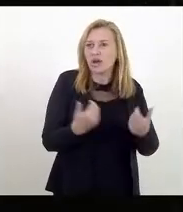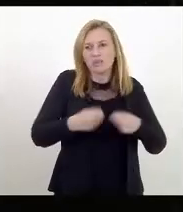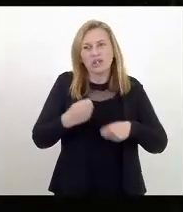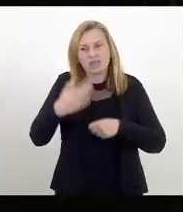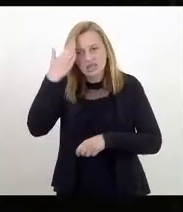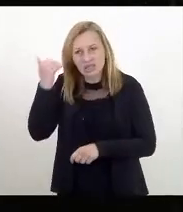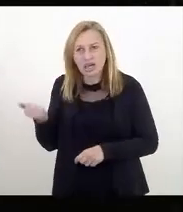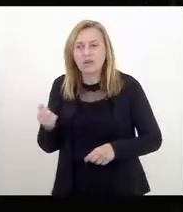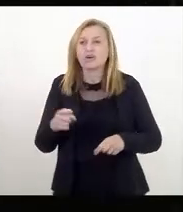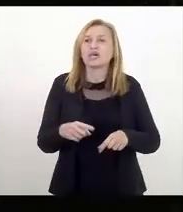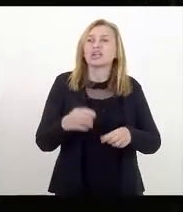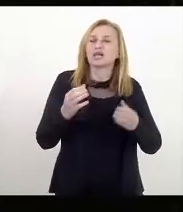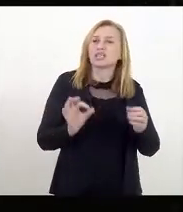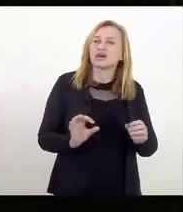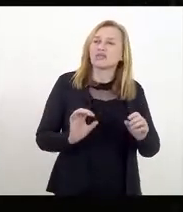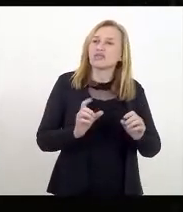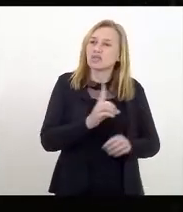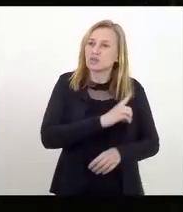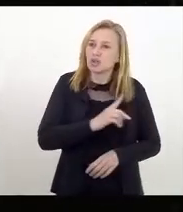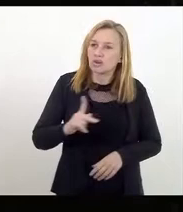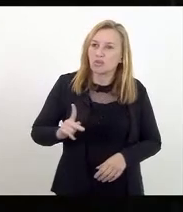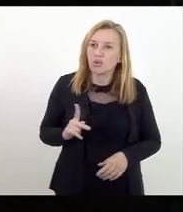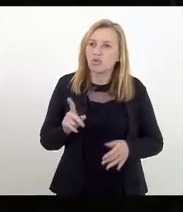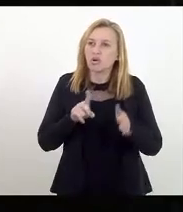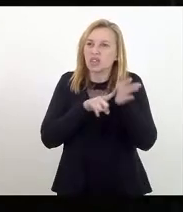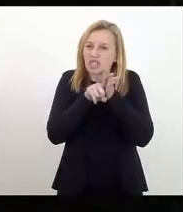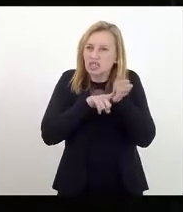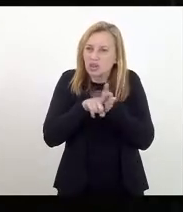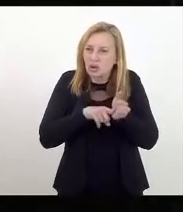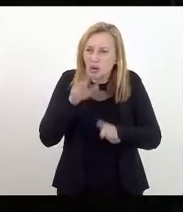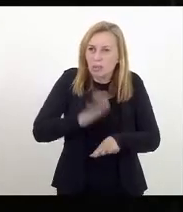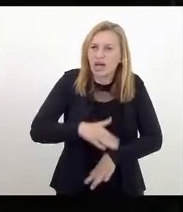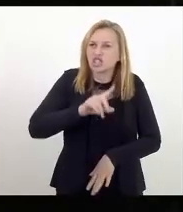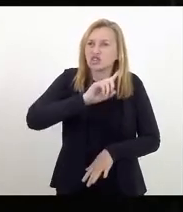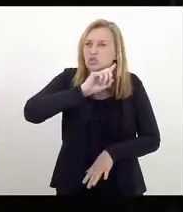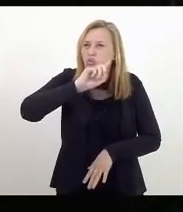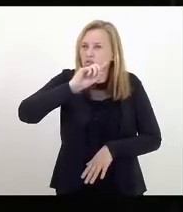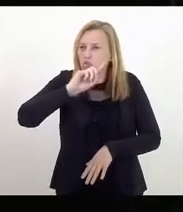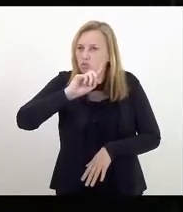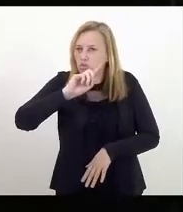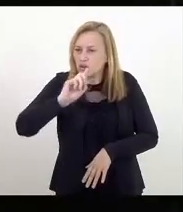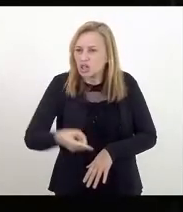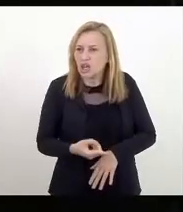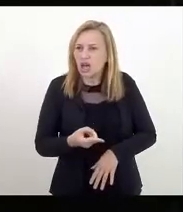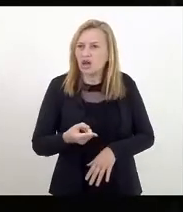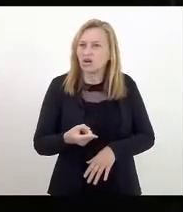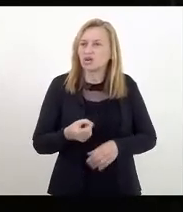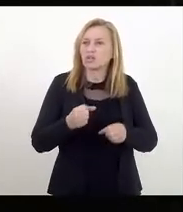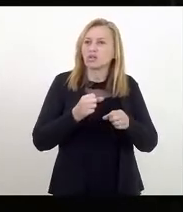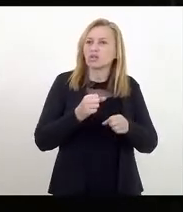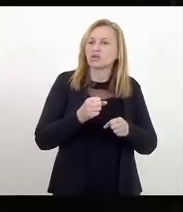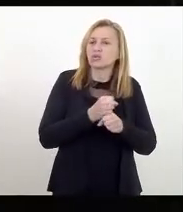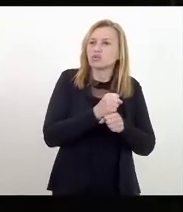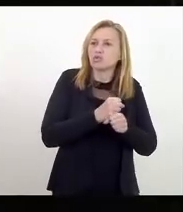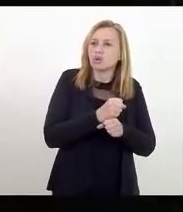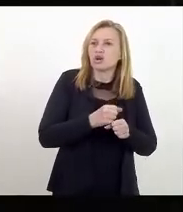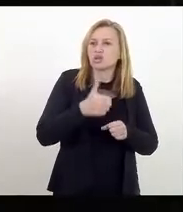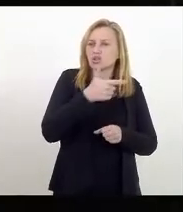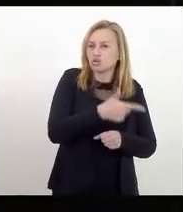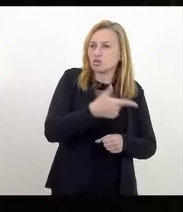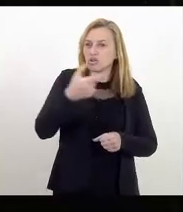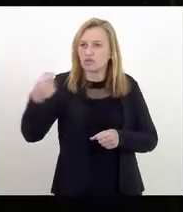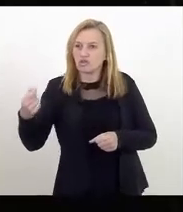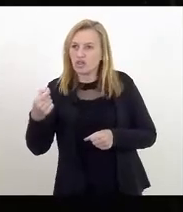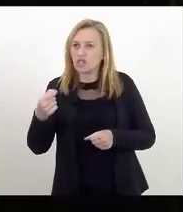defensoria pública examinou mais de um milhão de procedimentos no ano de 2020. E por